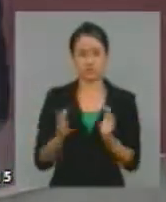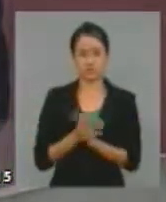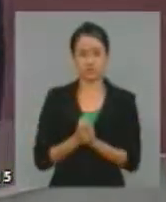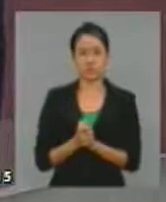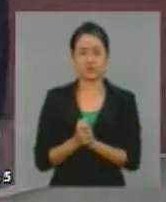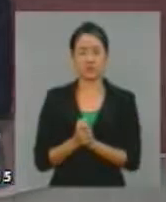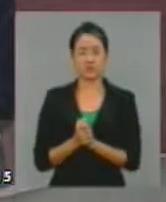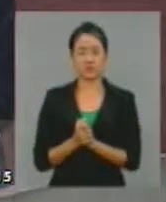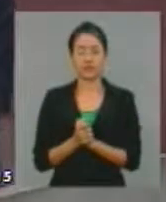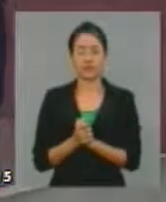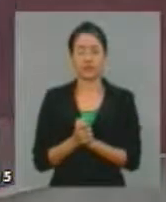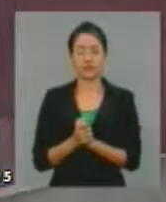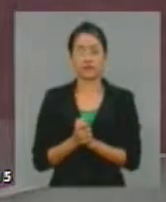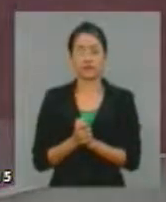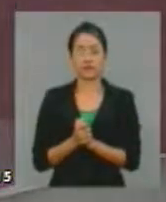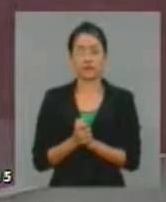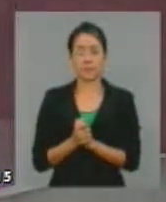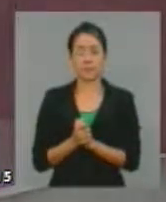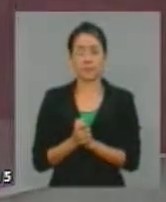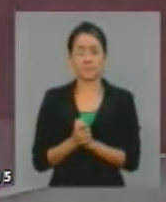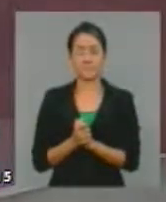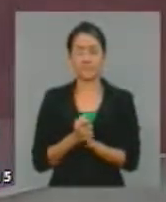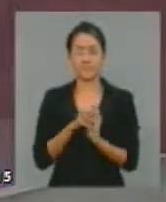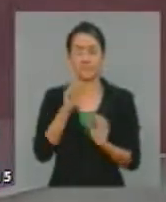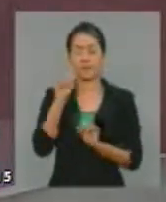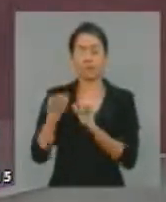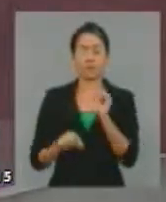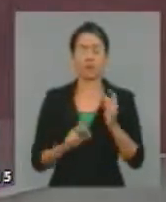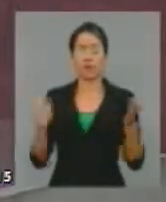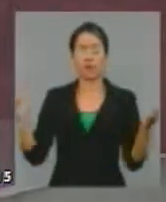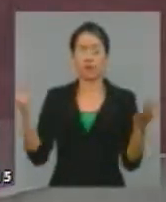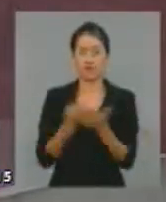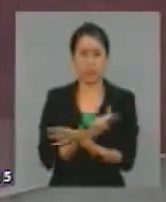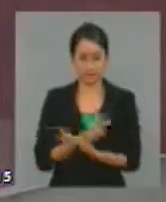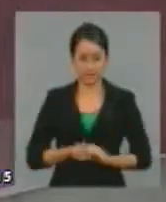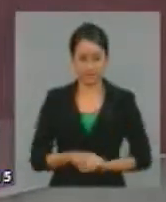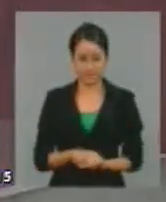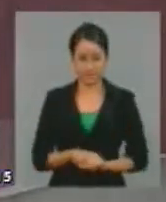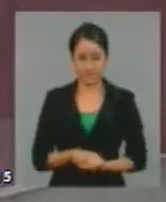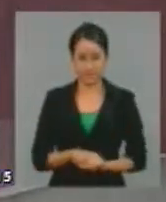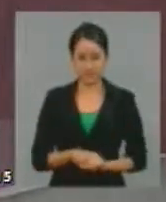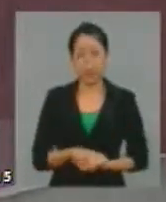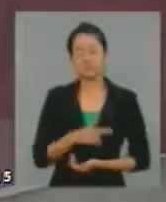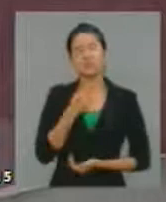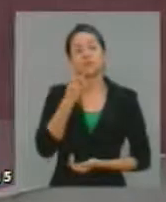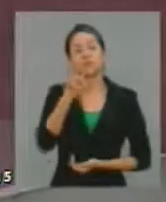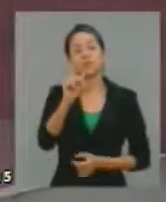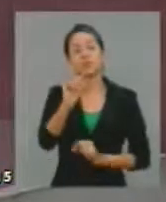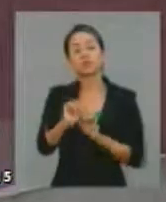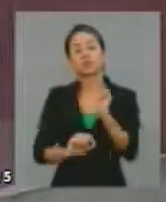que me restam. Então, o que o mapa demonstra? Demonstra uma